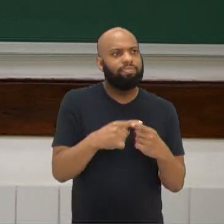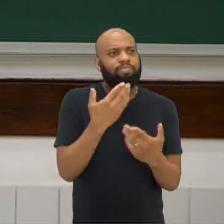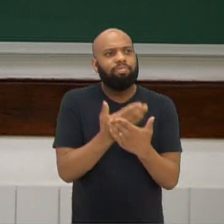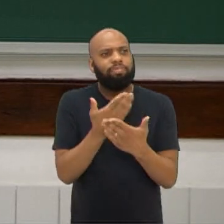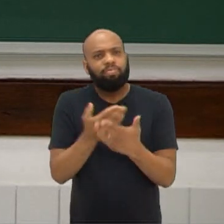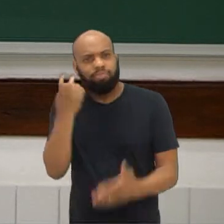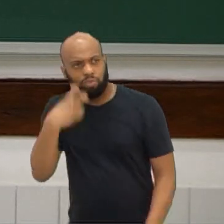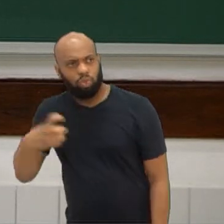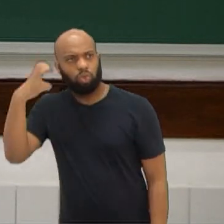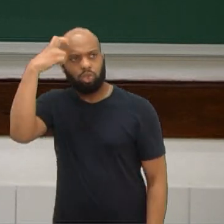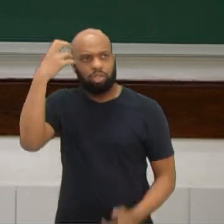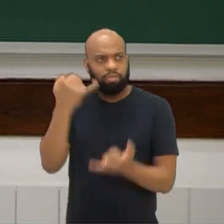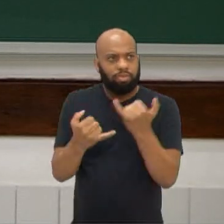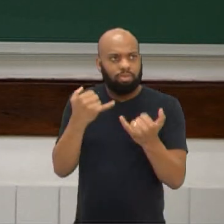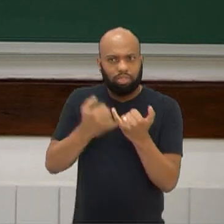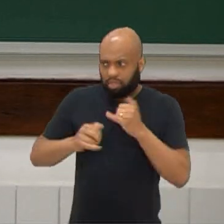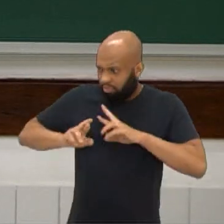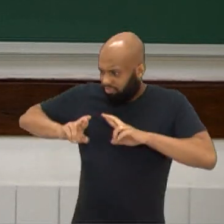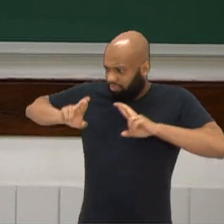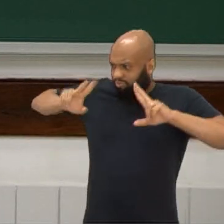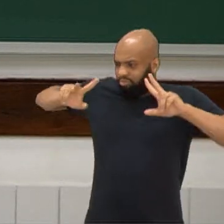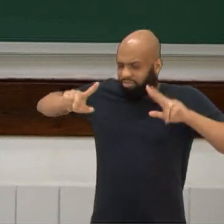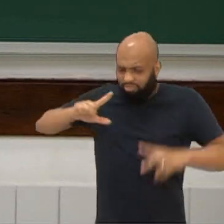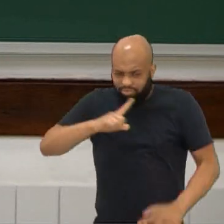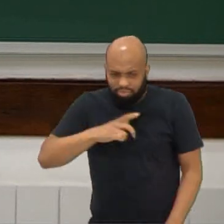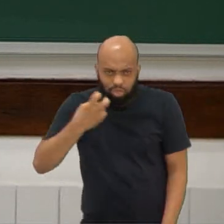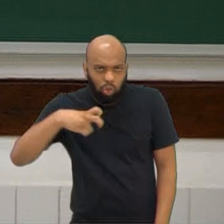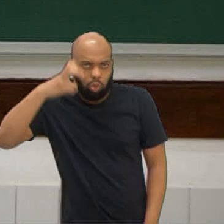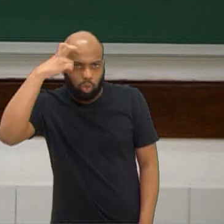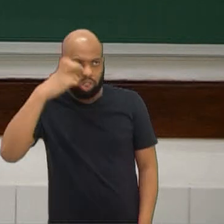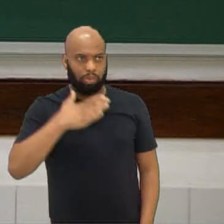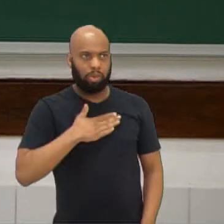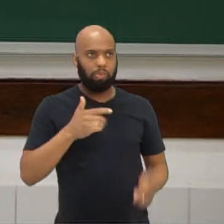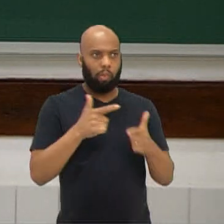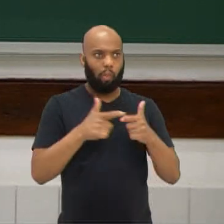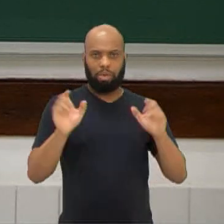causa estranhamento, um choque cultural entre nós. Isso não tem problema nenhum.